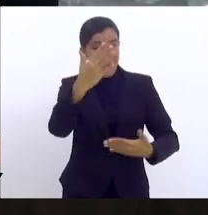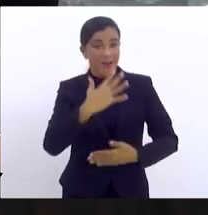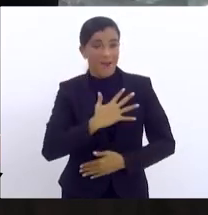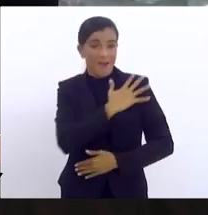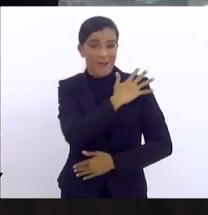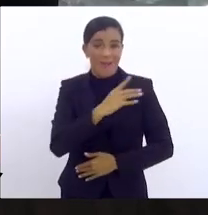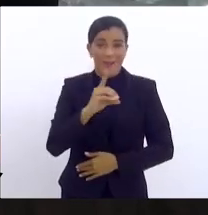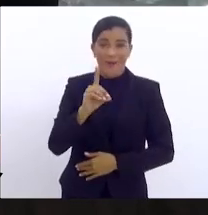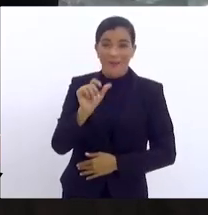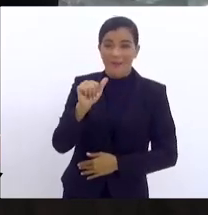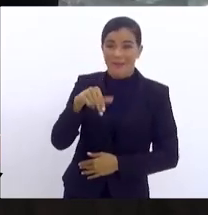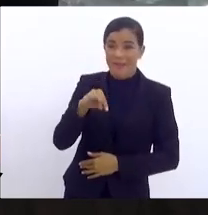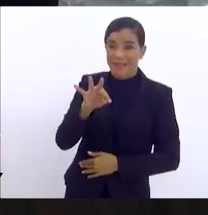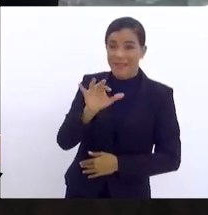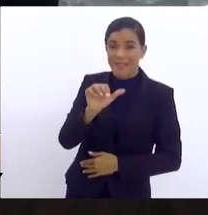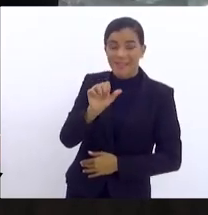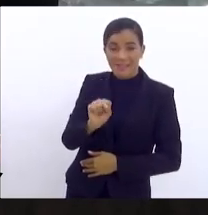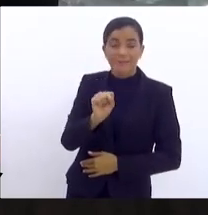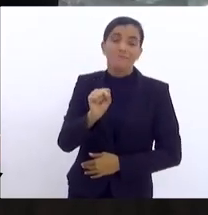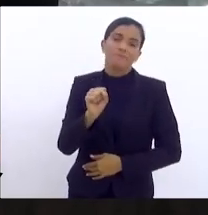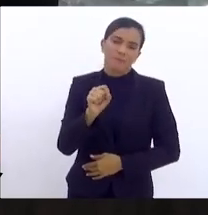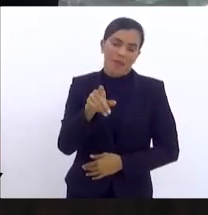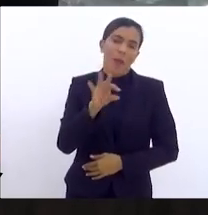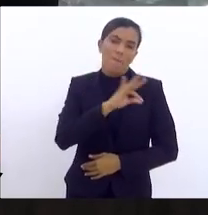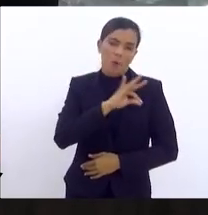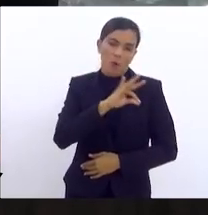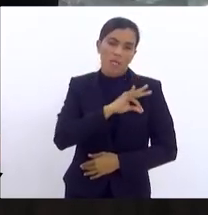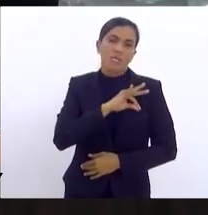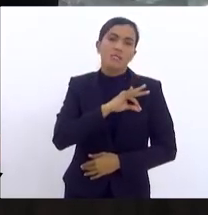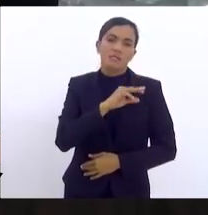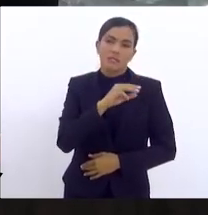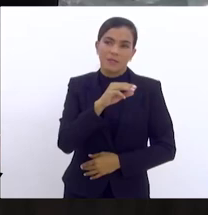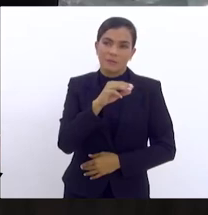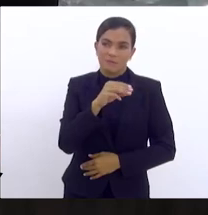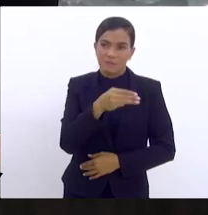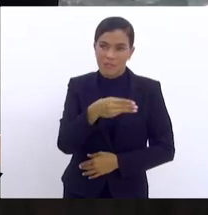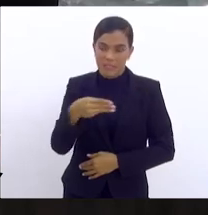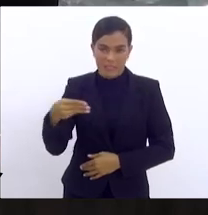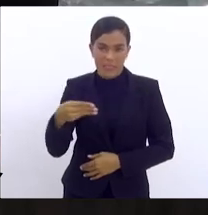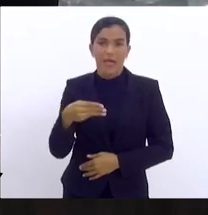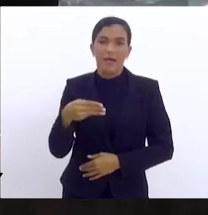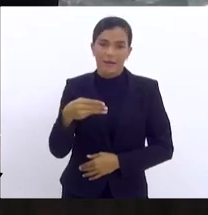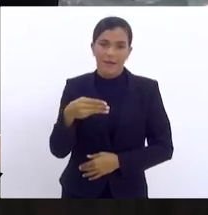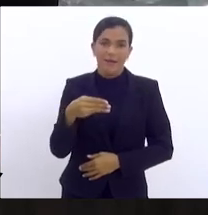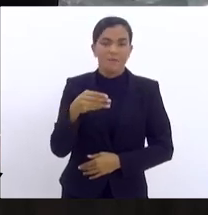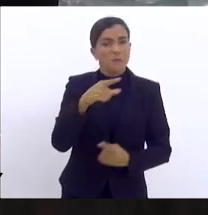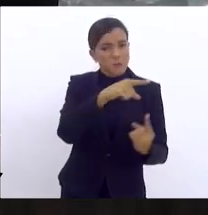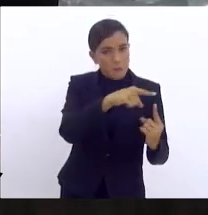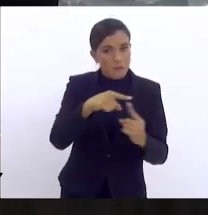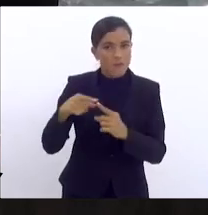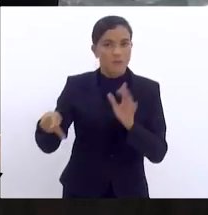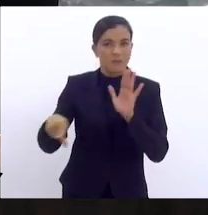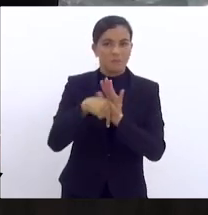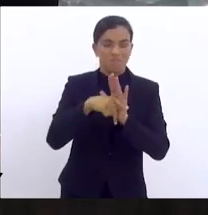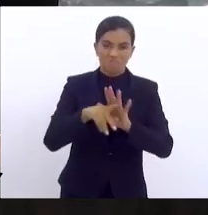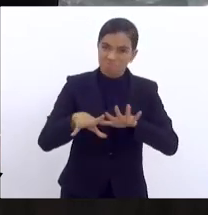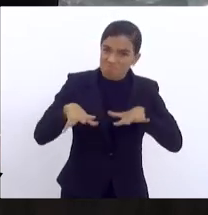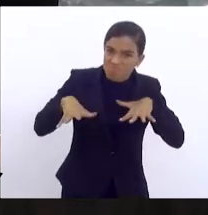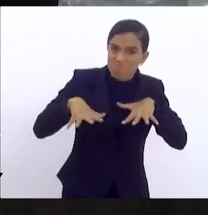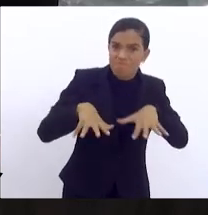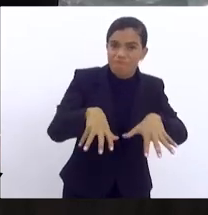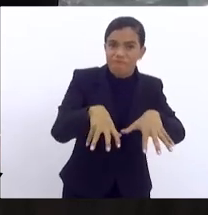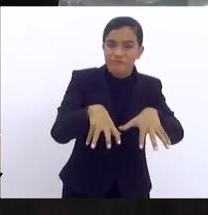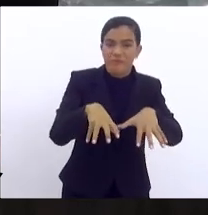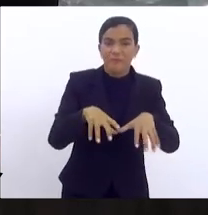Dantas falando um pouco mais da Polícia Militar até pelo tipo de policiamento hoje extensivo